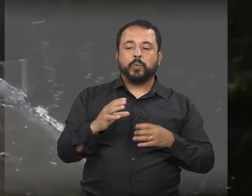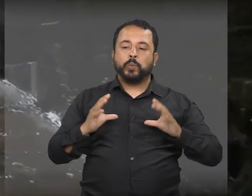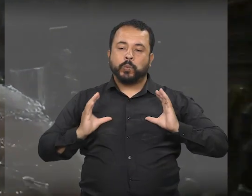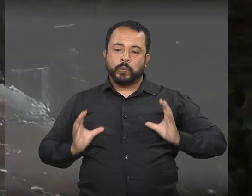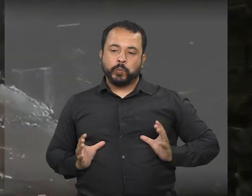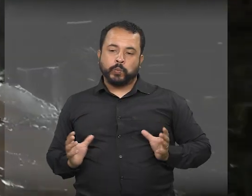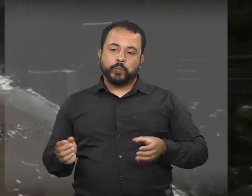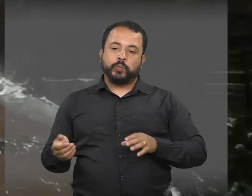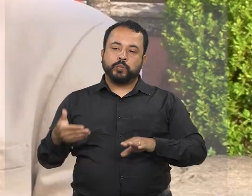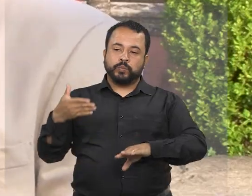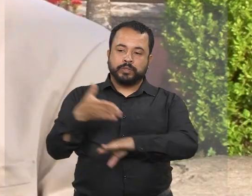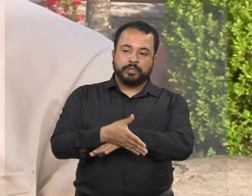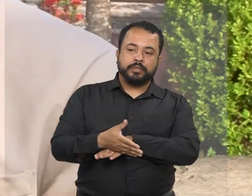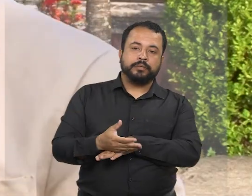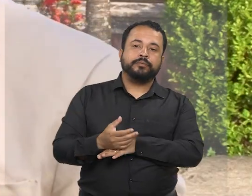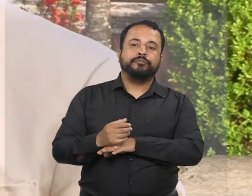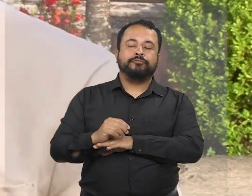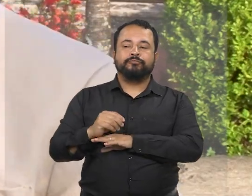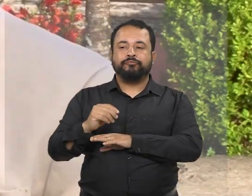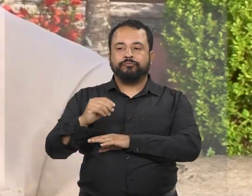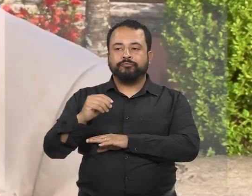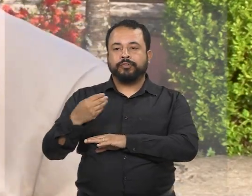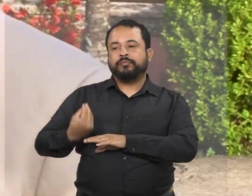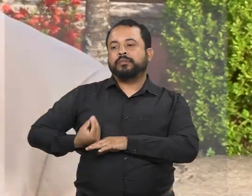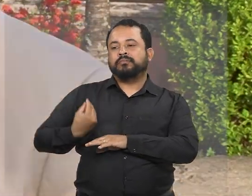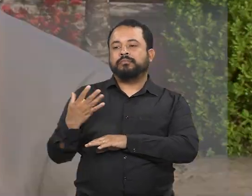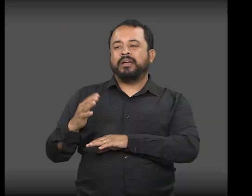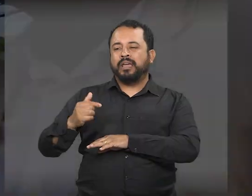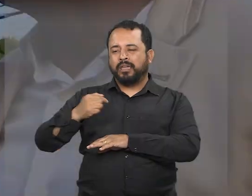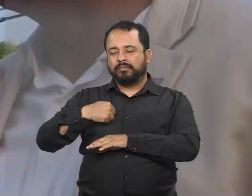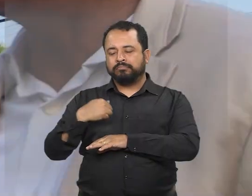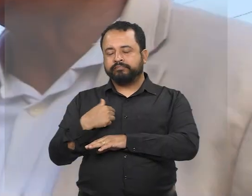comunidade. E eu carrego esse grande drama.